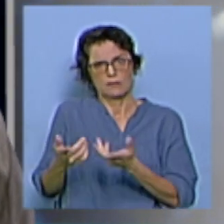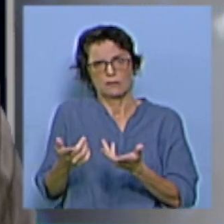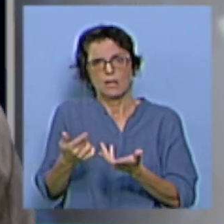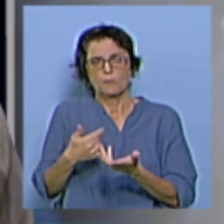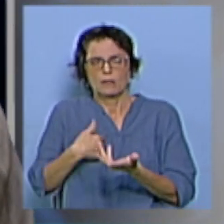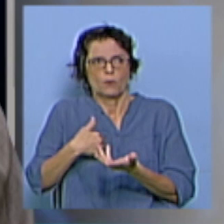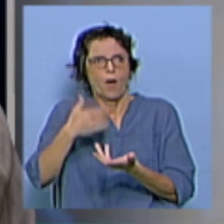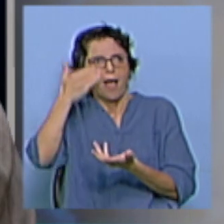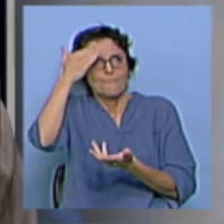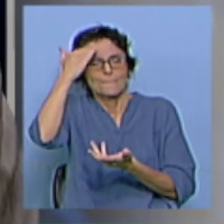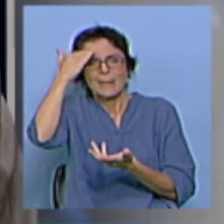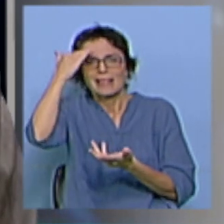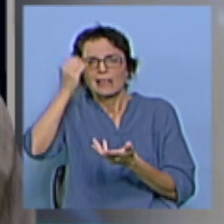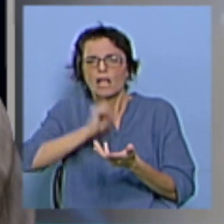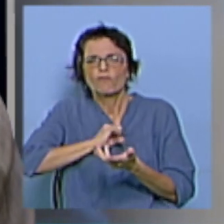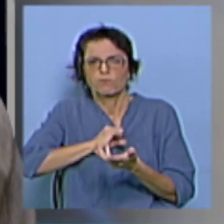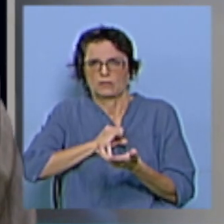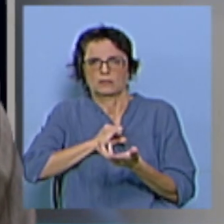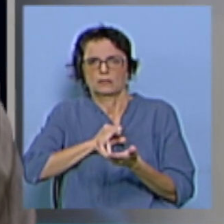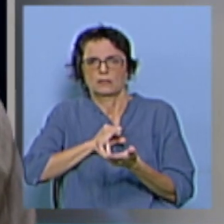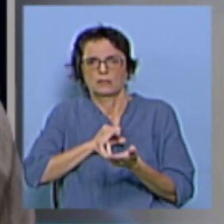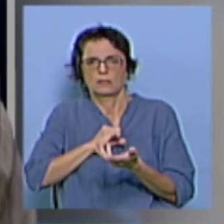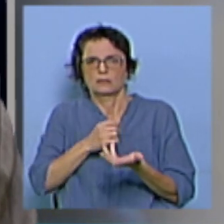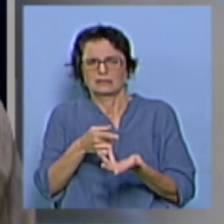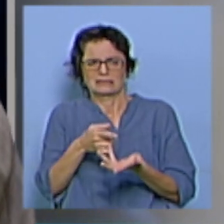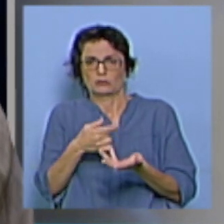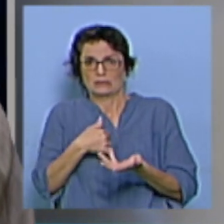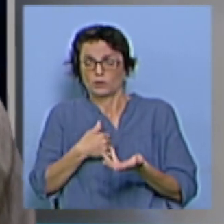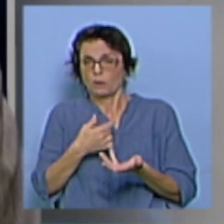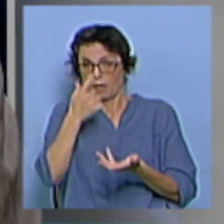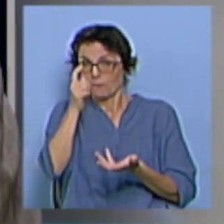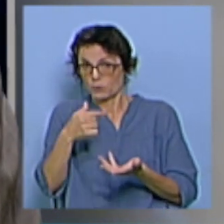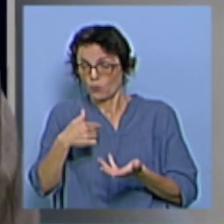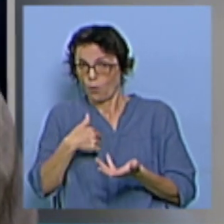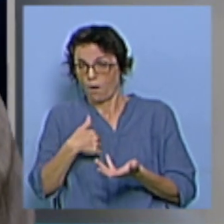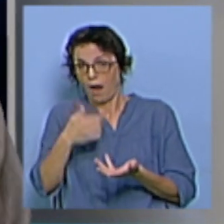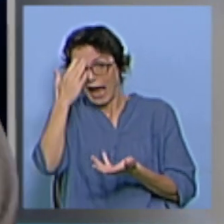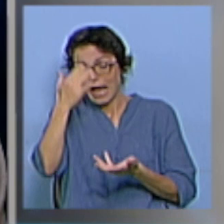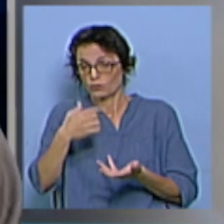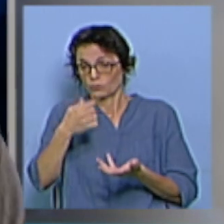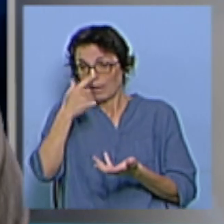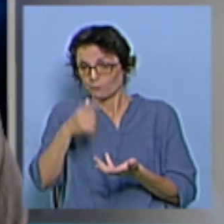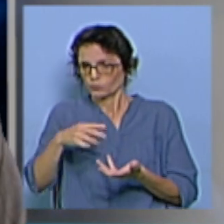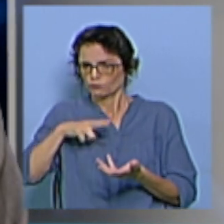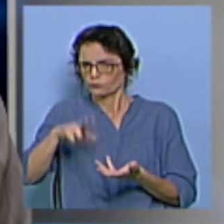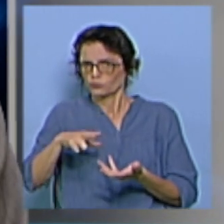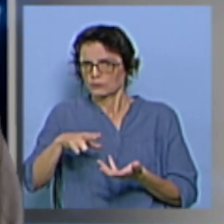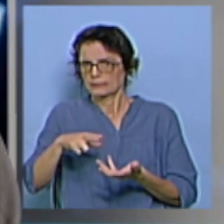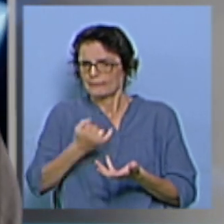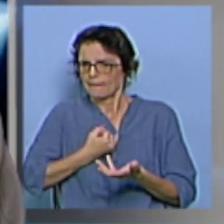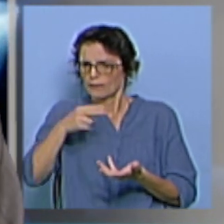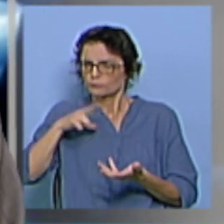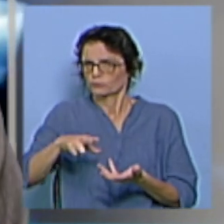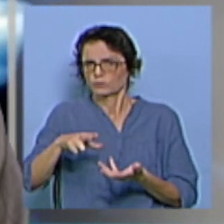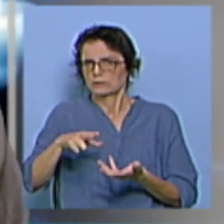isso, eu afirmo que o português genuíno, autenticamente português, não é racista. Depois, ao